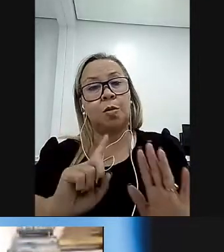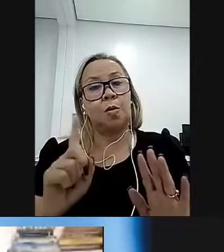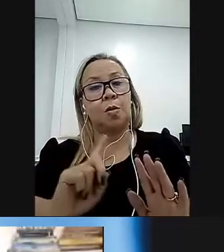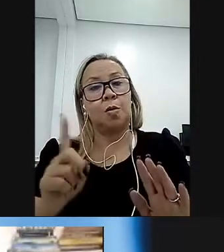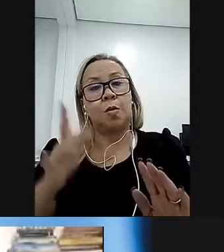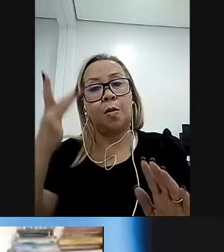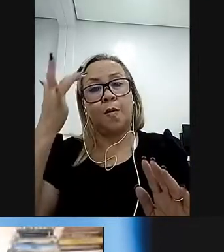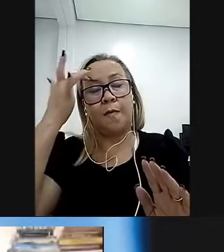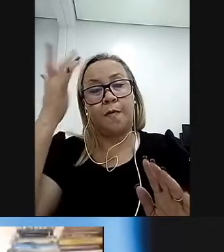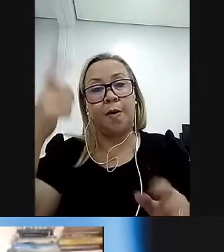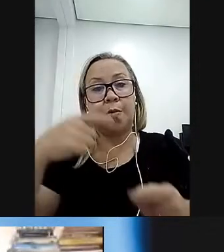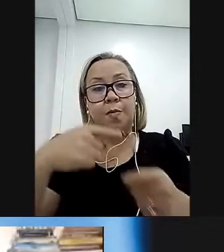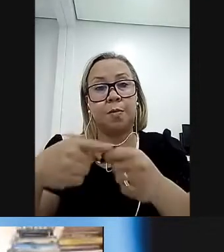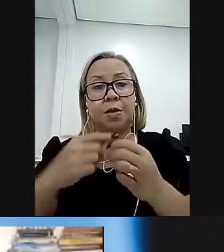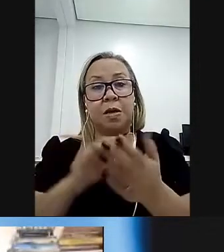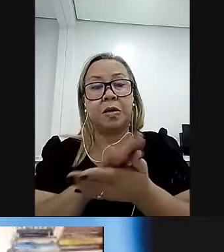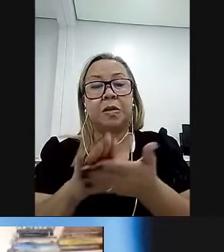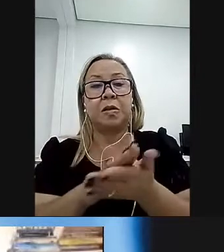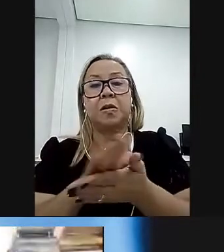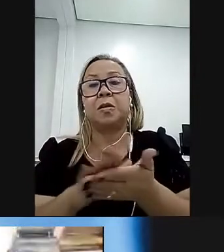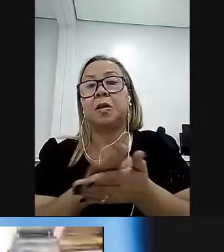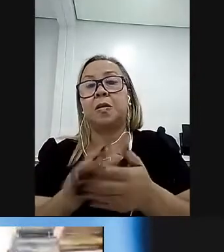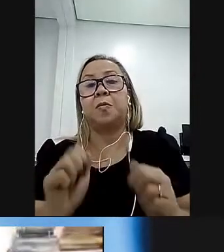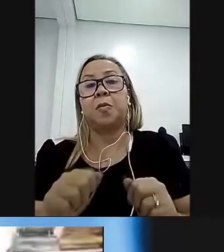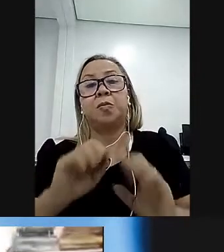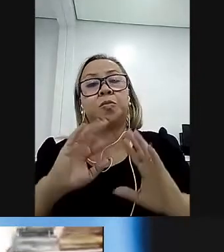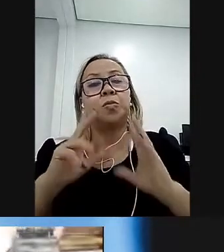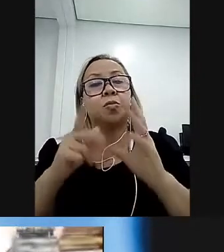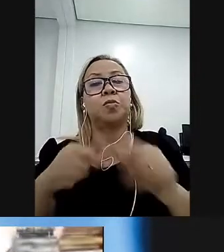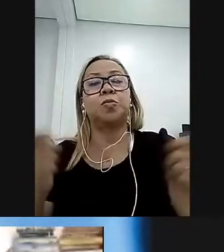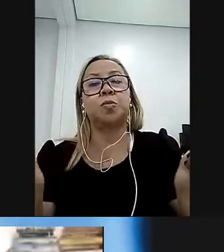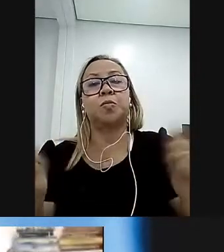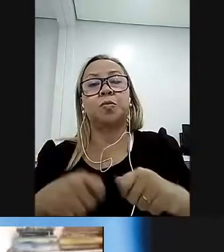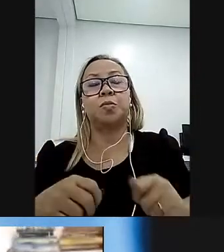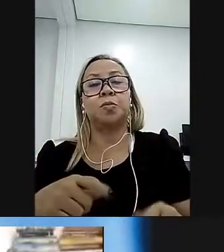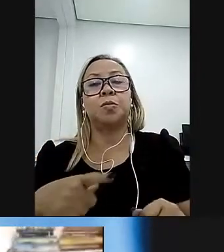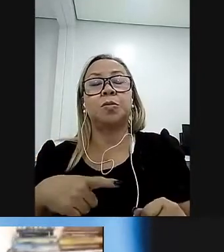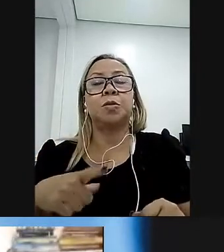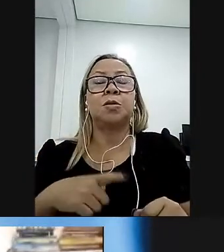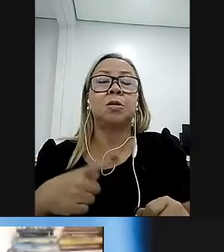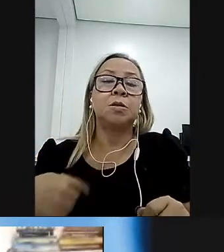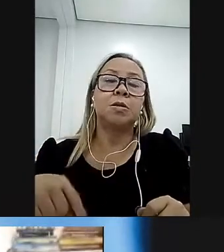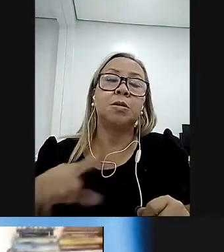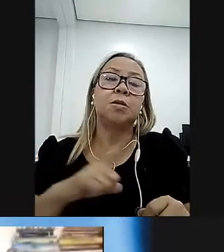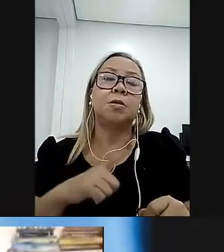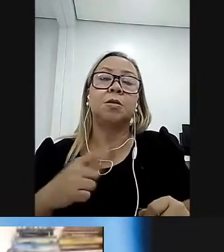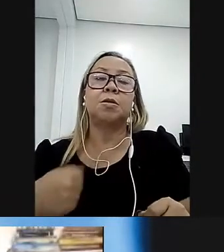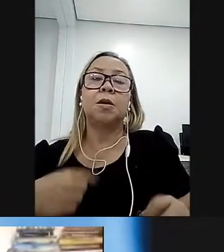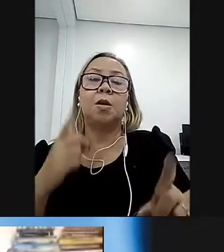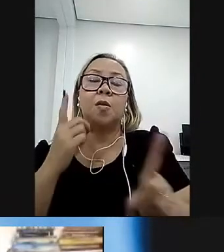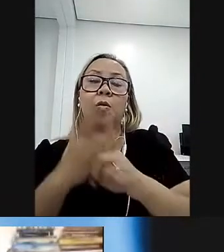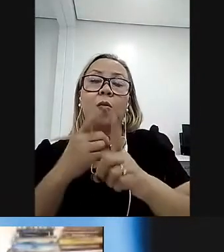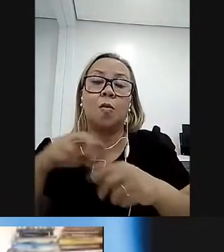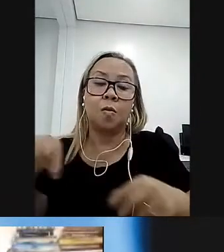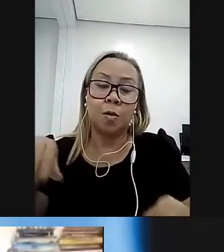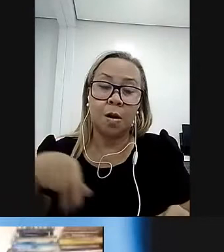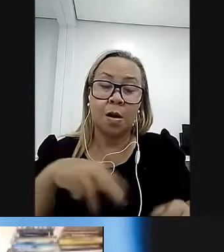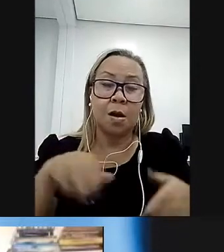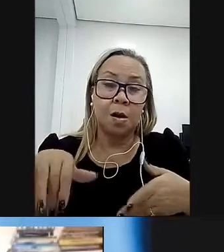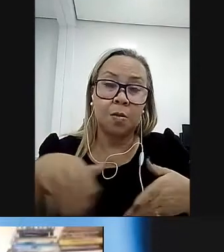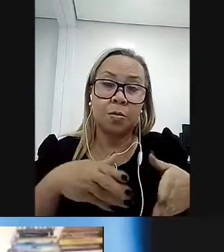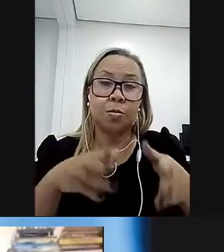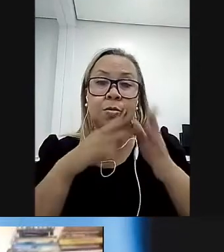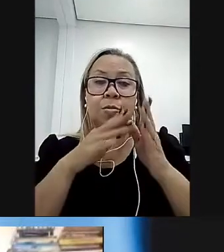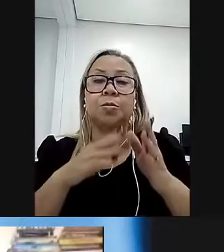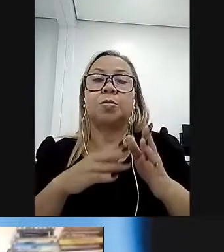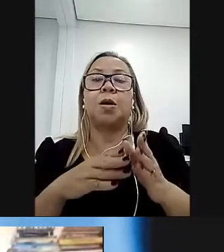cidade onde nada pode, tudo é possível, né? Então a gente tem que encontrar os caminhos, conforme é o trabalho do Luiz Afonso, né, que